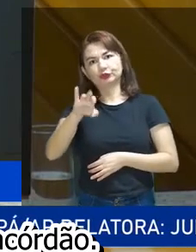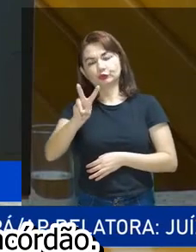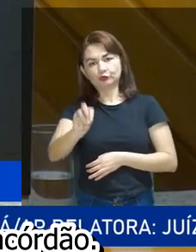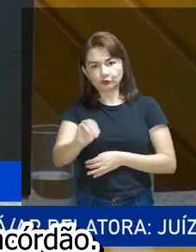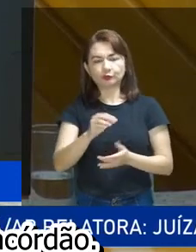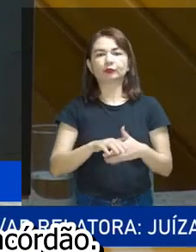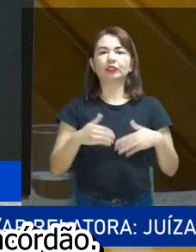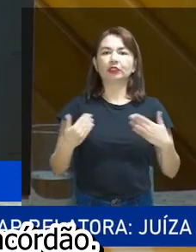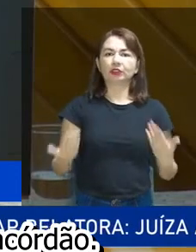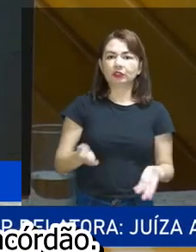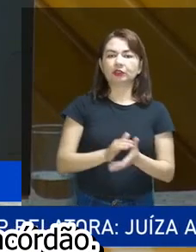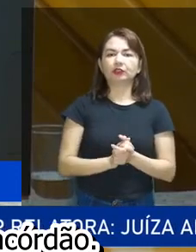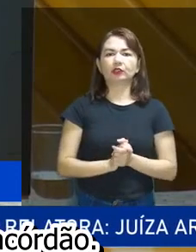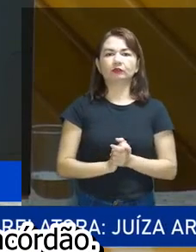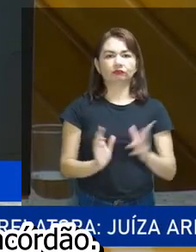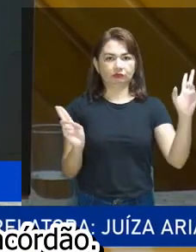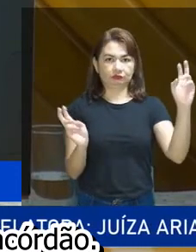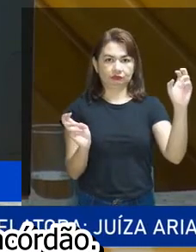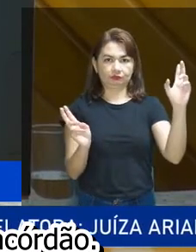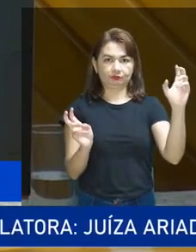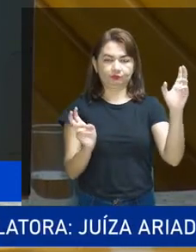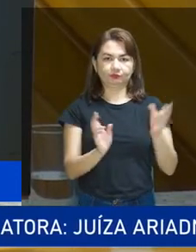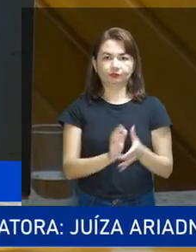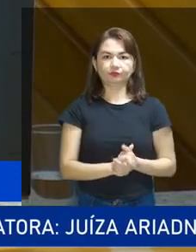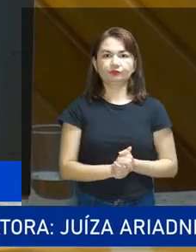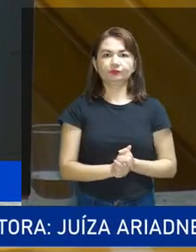no seguinte trecho do acórdão.